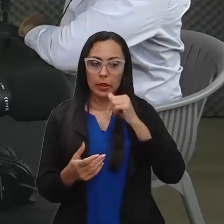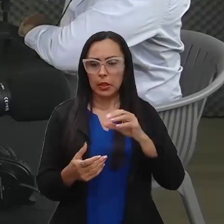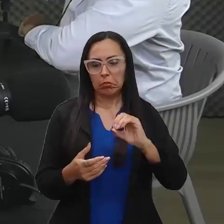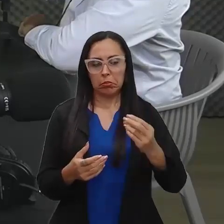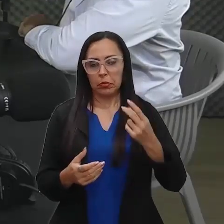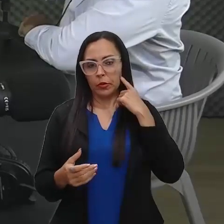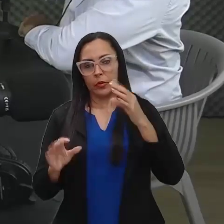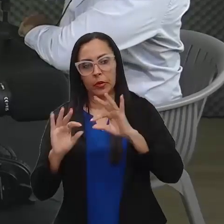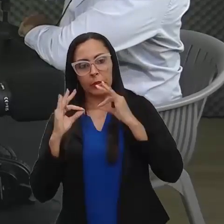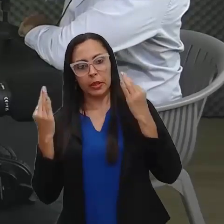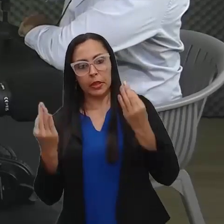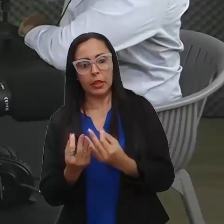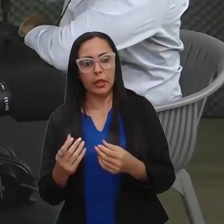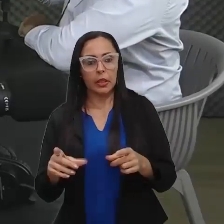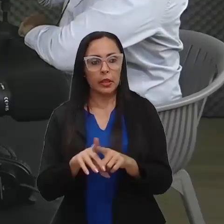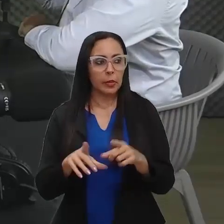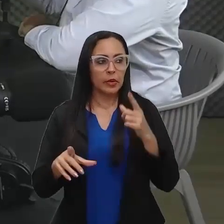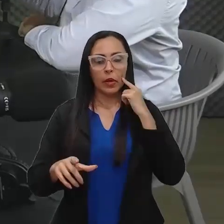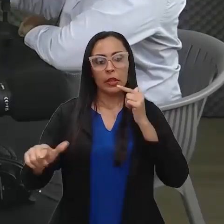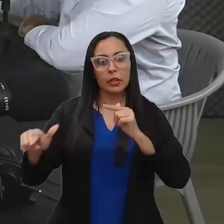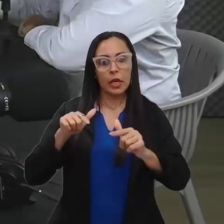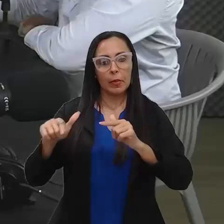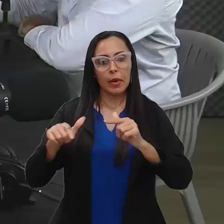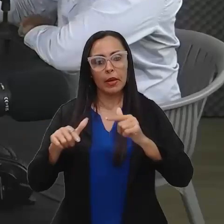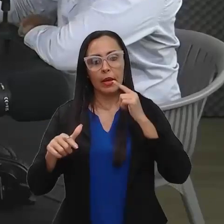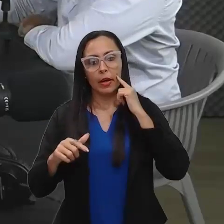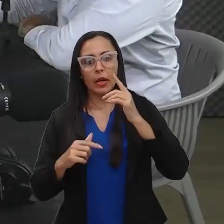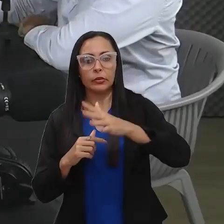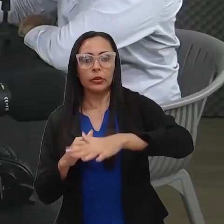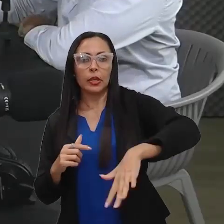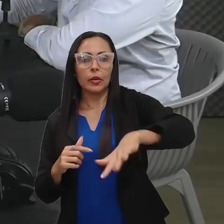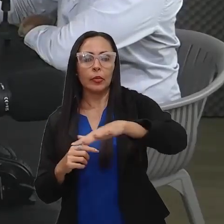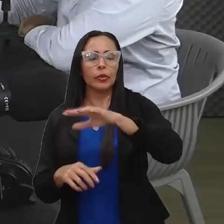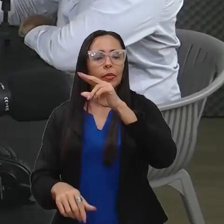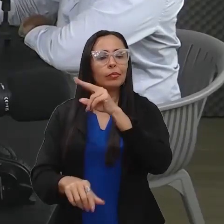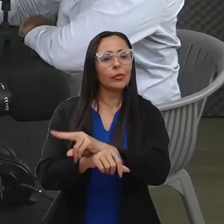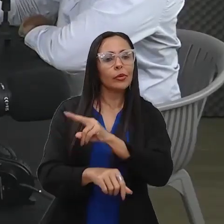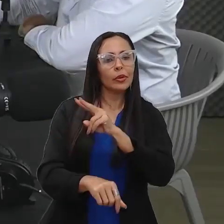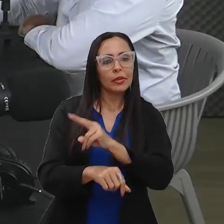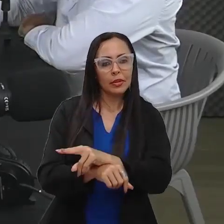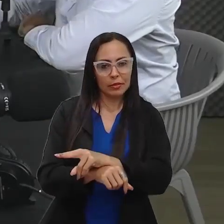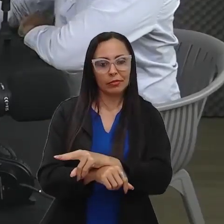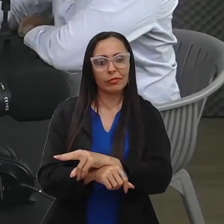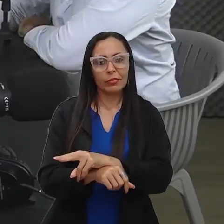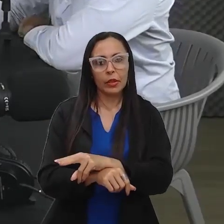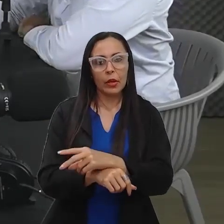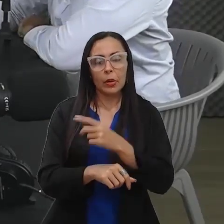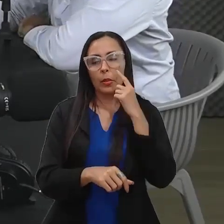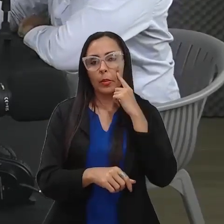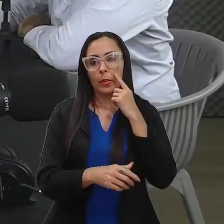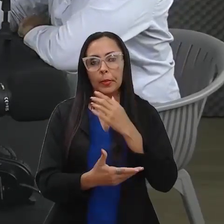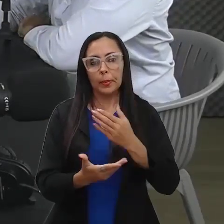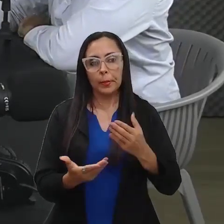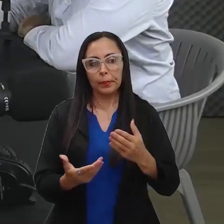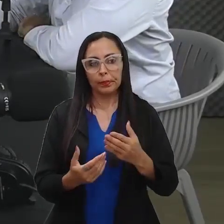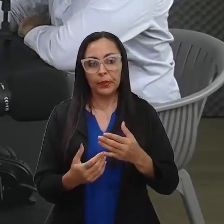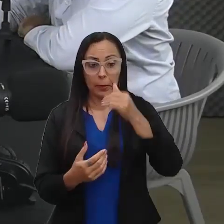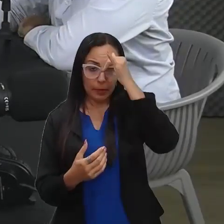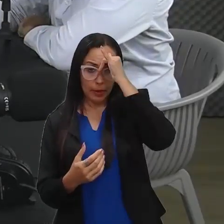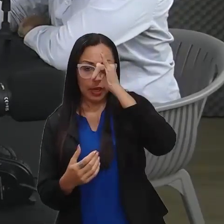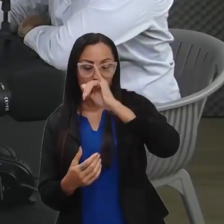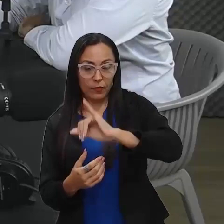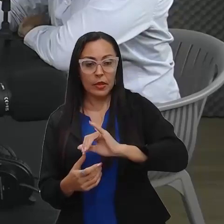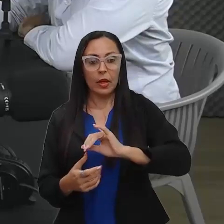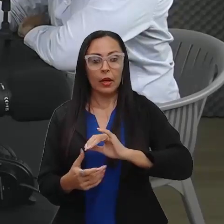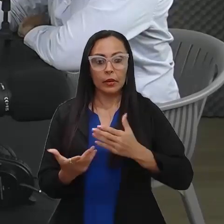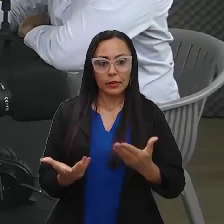dela, ou ela também vai trabalhar no campo de uma proteção voltada para a prevenção. Que muitas